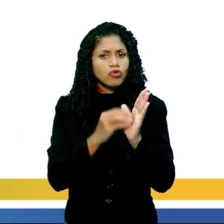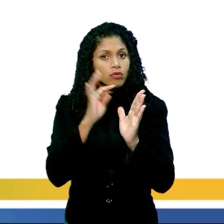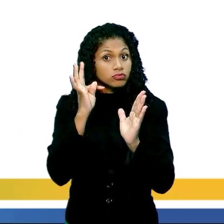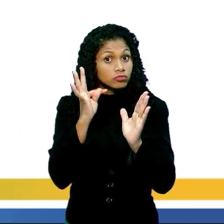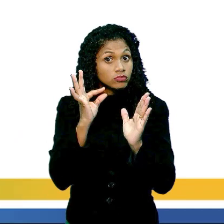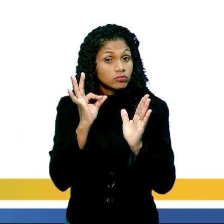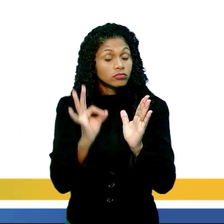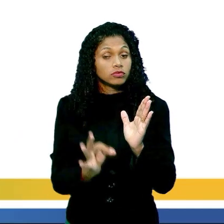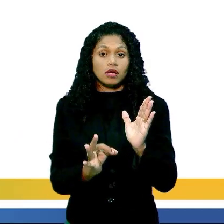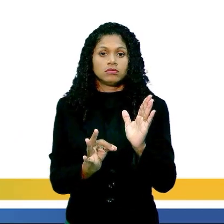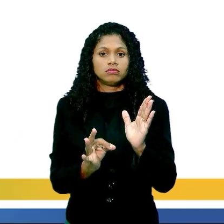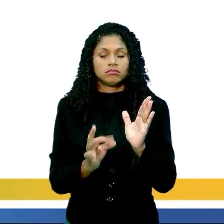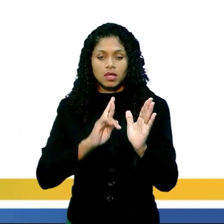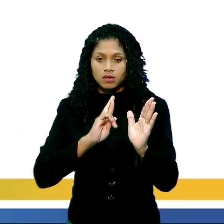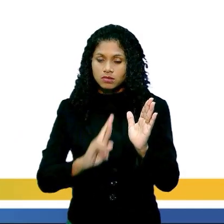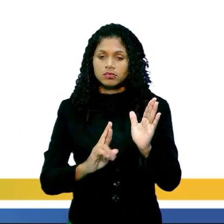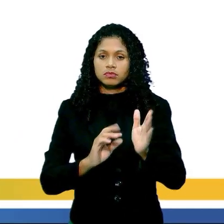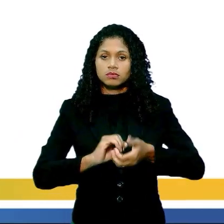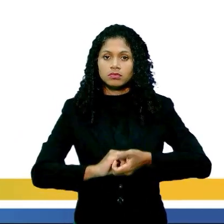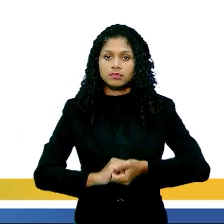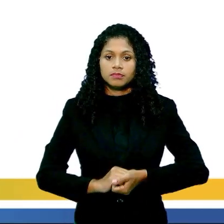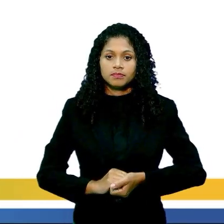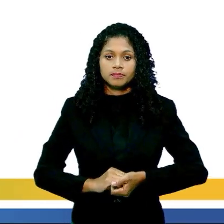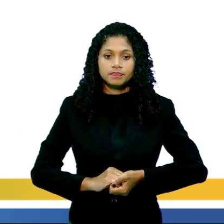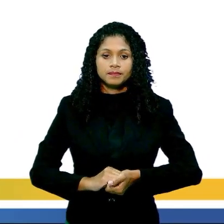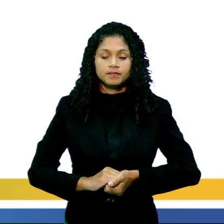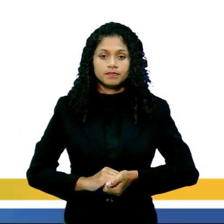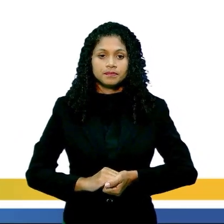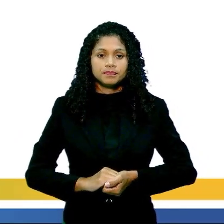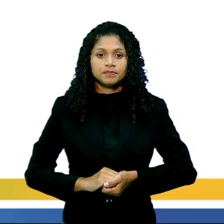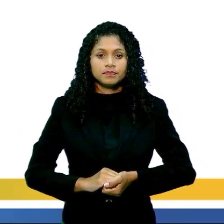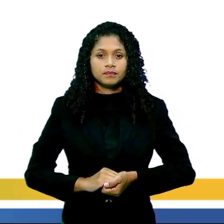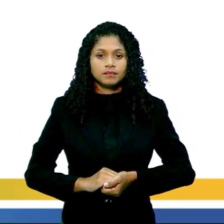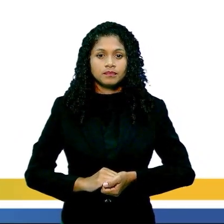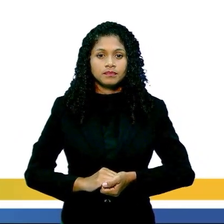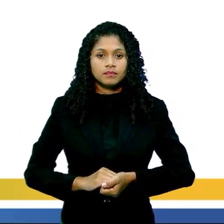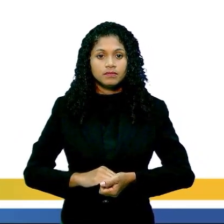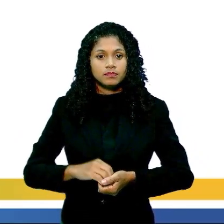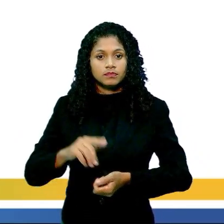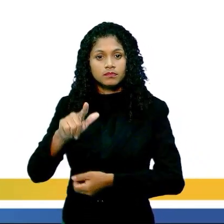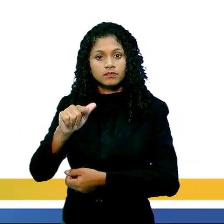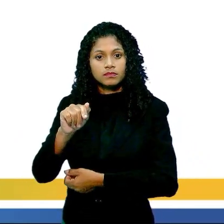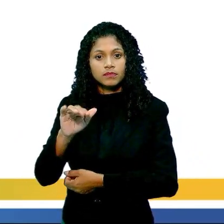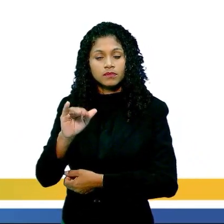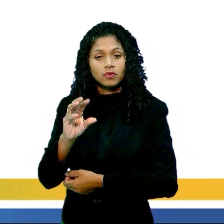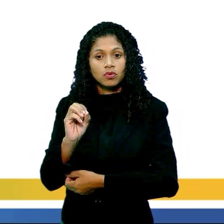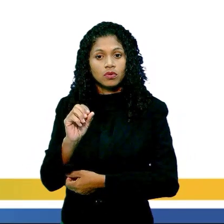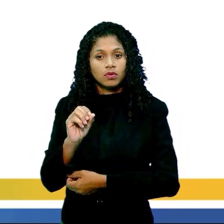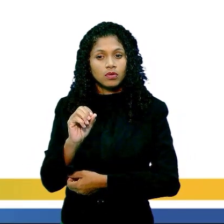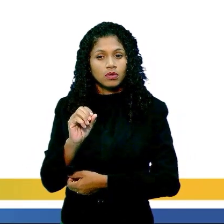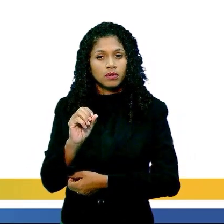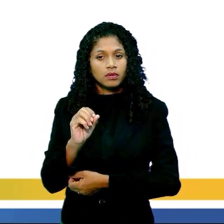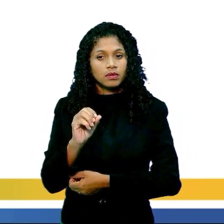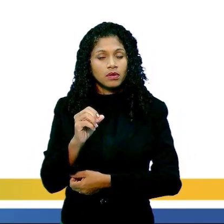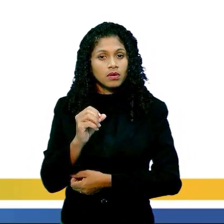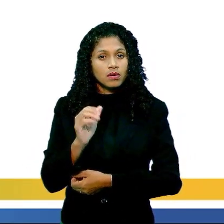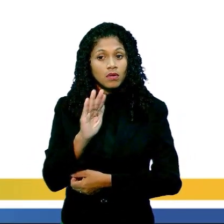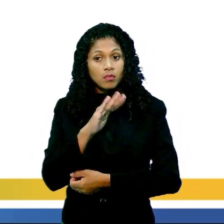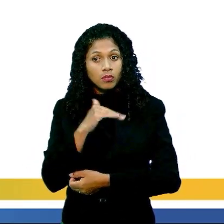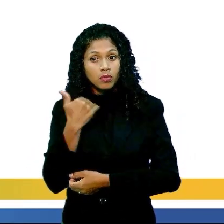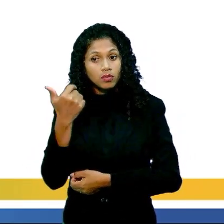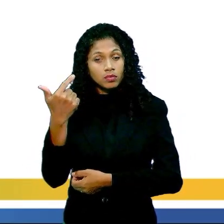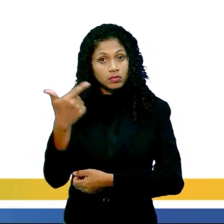direitinho na pergunta que foi feita, ok? Glória Evangelina Anzaldúa, falecida